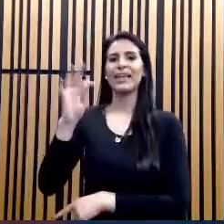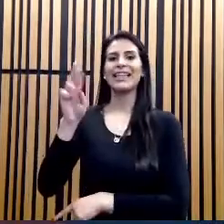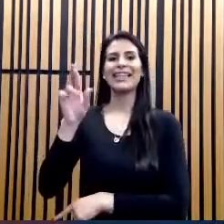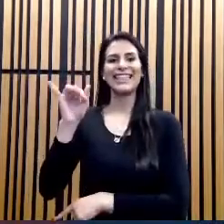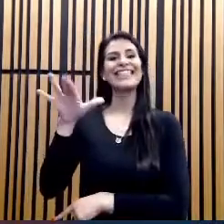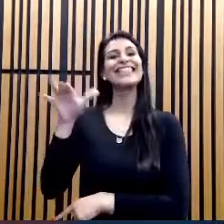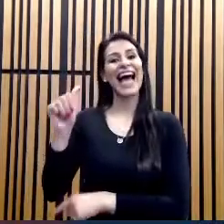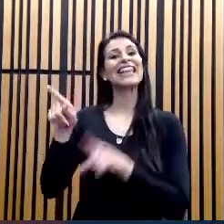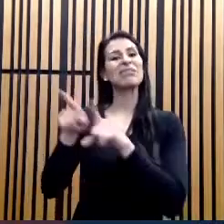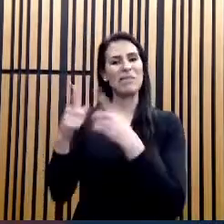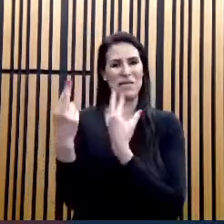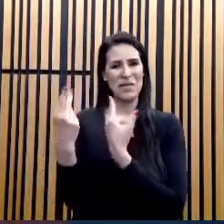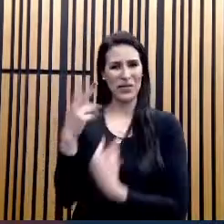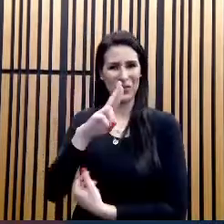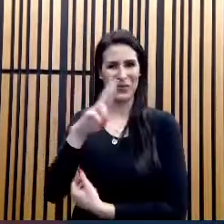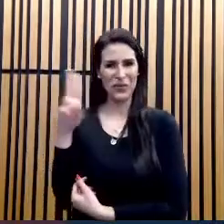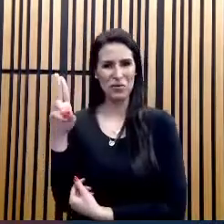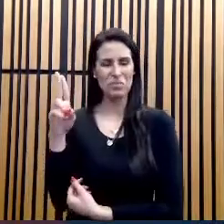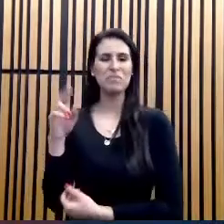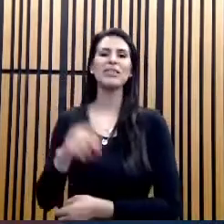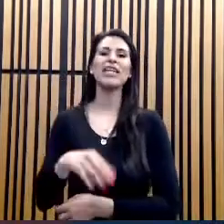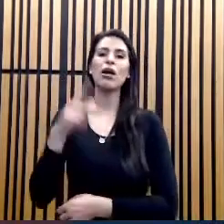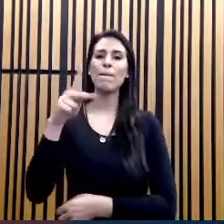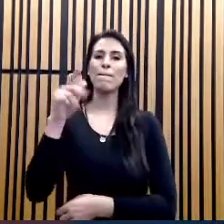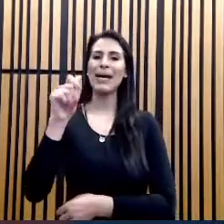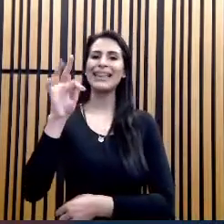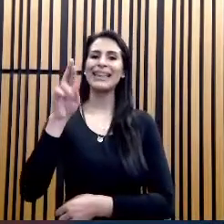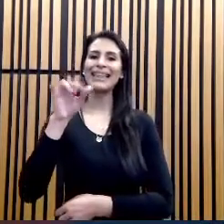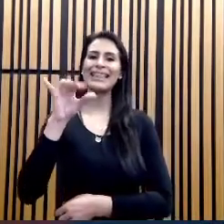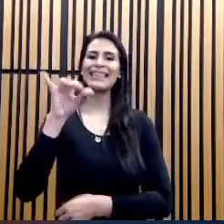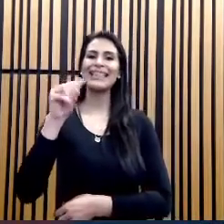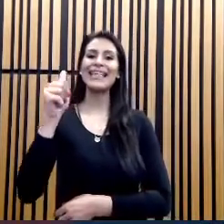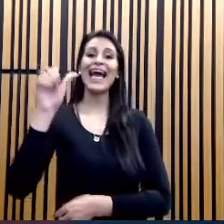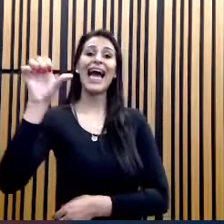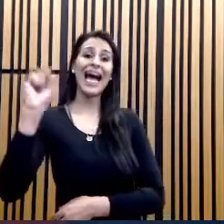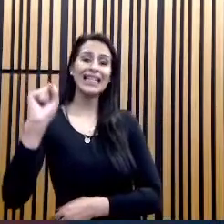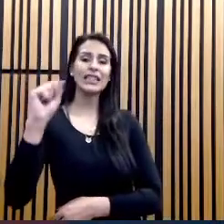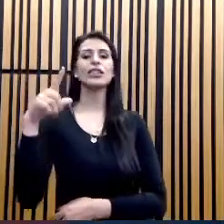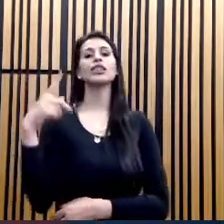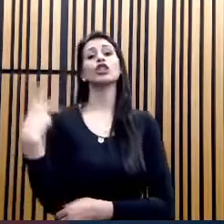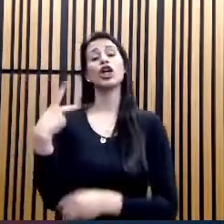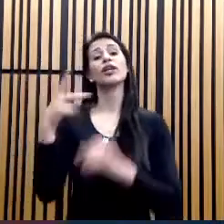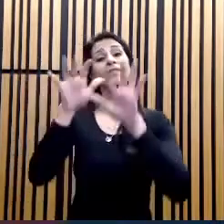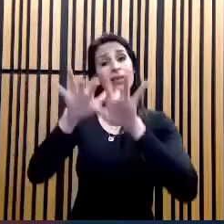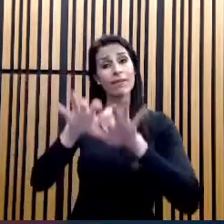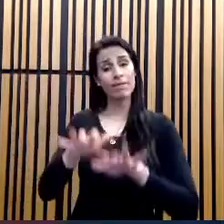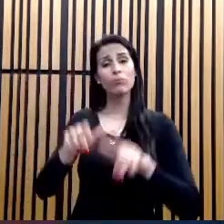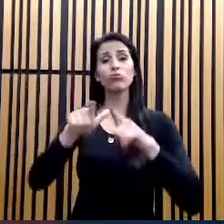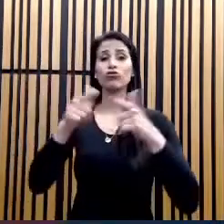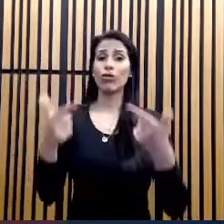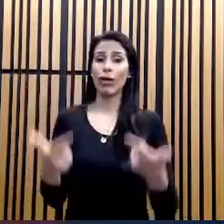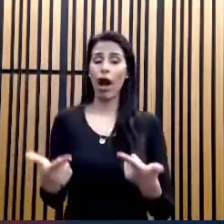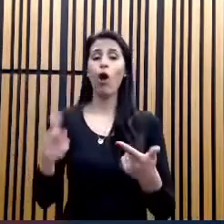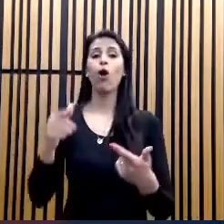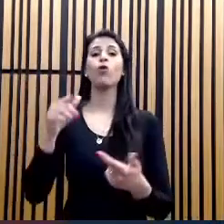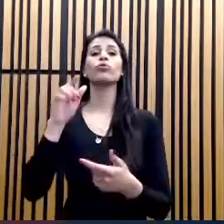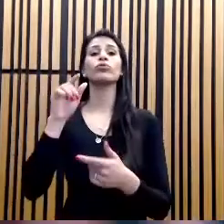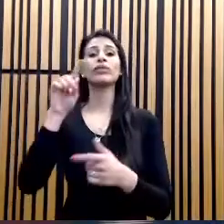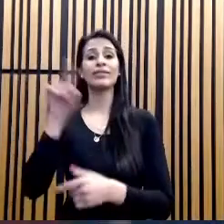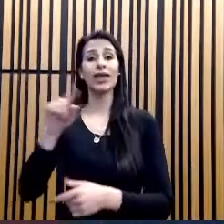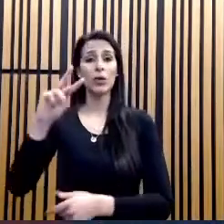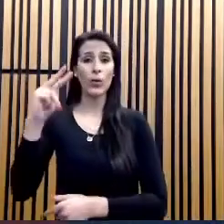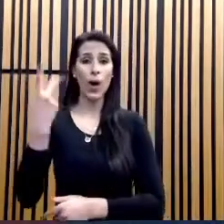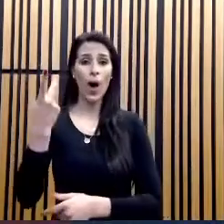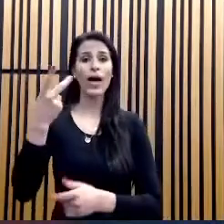somos as Patrícias, somos colunistas da revista Donna, do Jornal Zero Hora, e ao mesmo tempo sempre tive